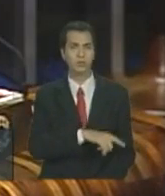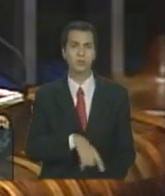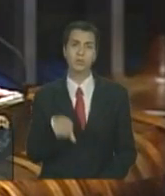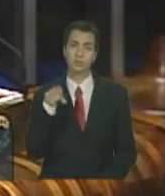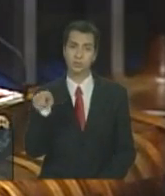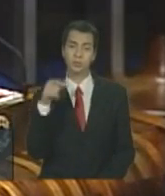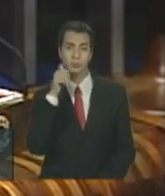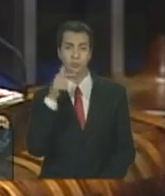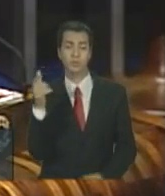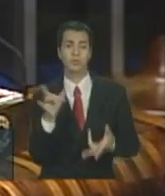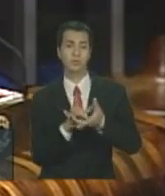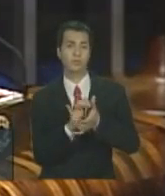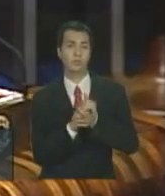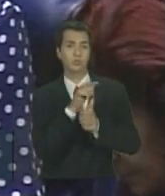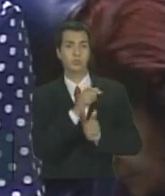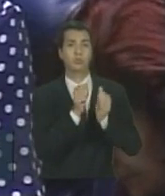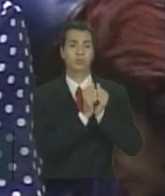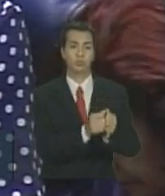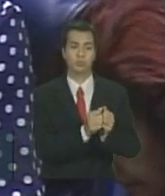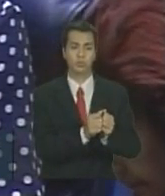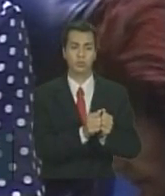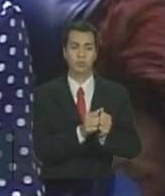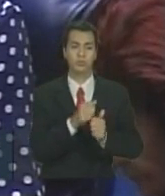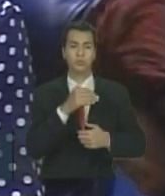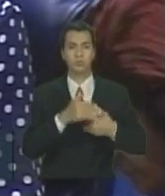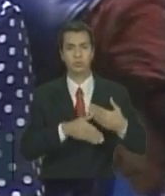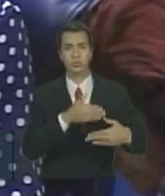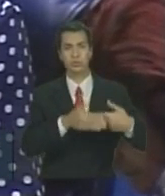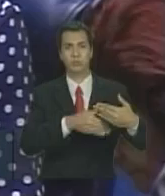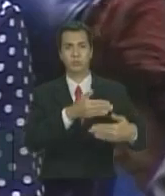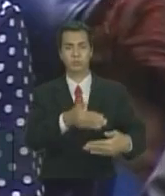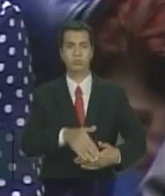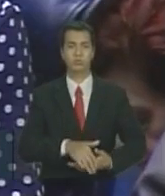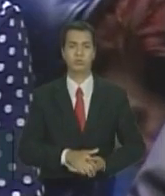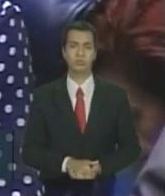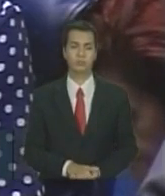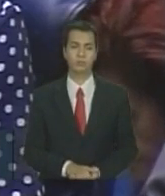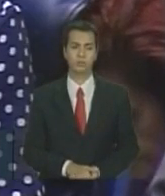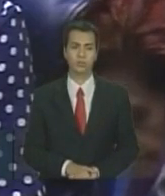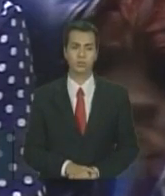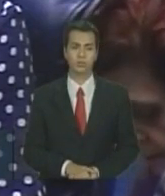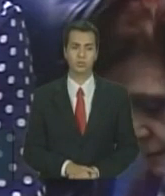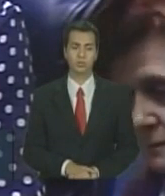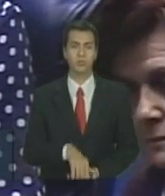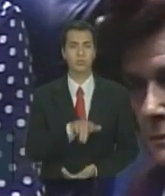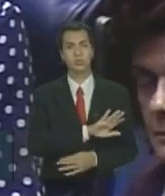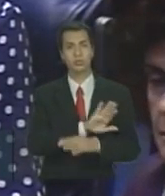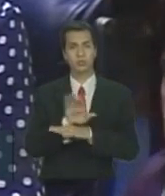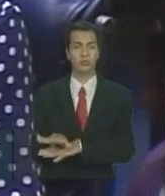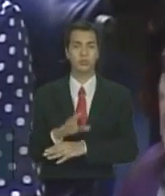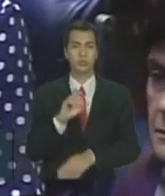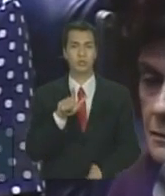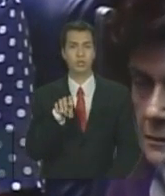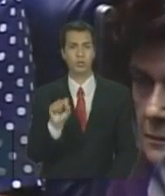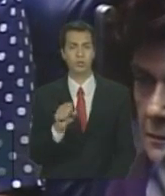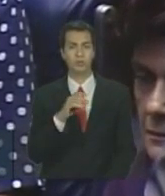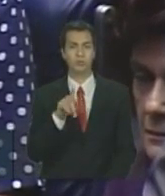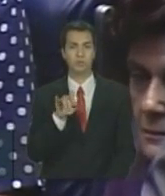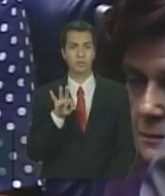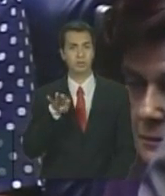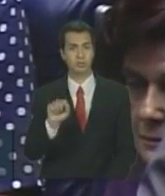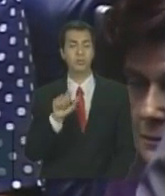lado dele e dando-lhe a condição fundamental que era, não só